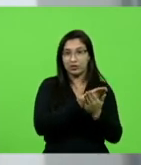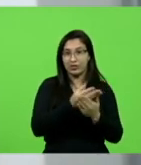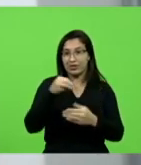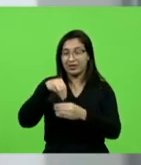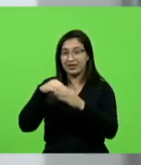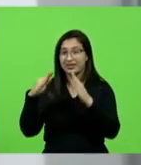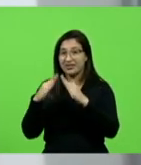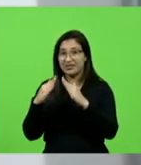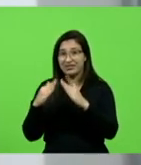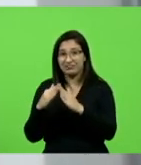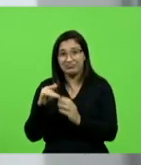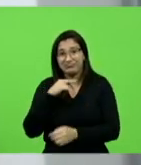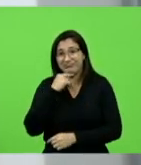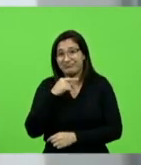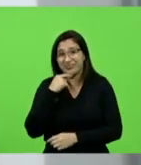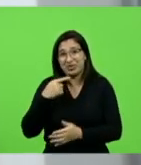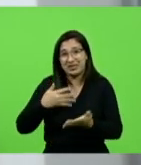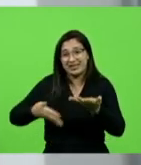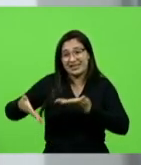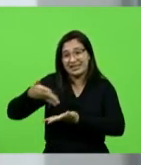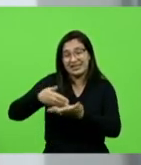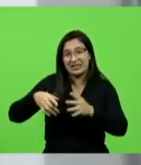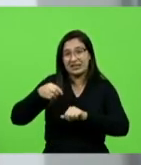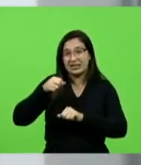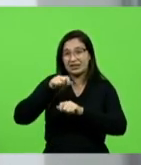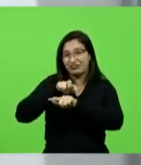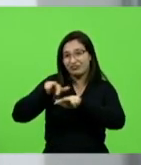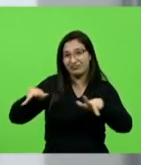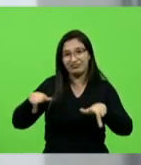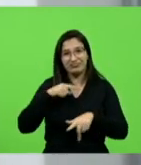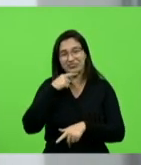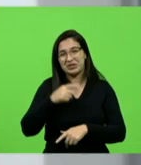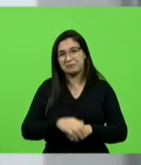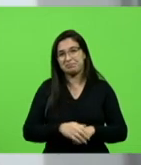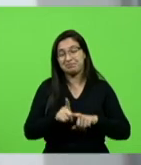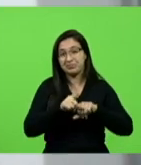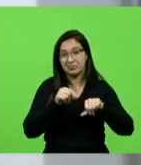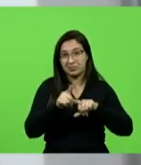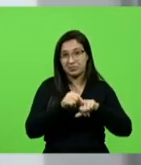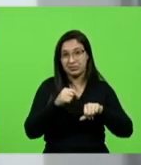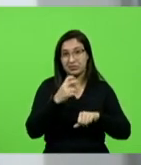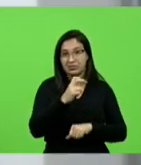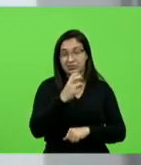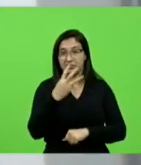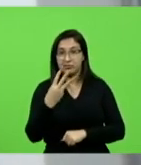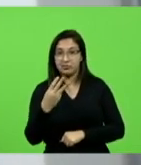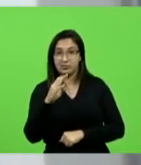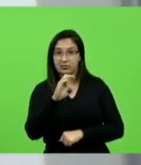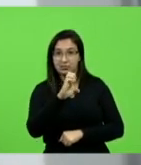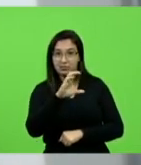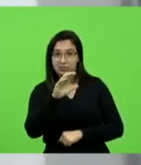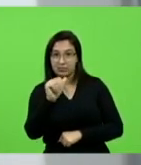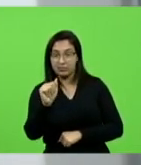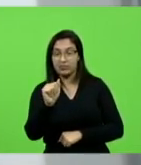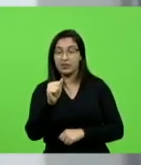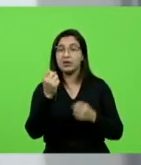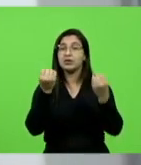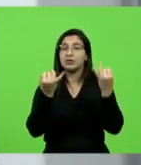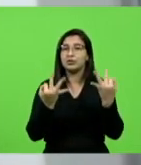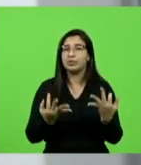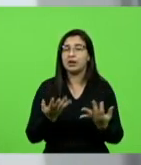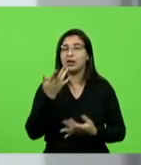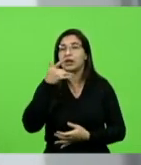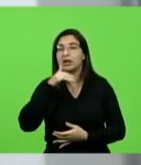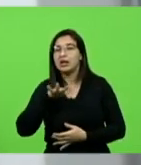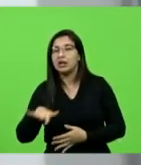E o artigo 53 do ECA também ele dispõe que a criança e o adolescente